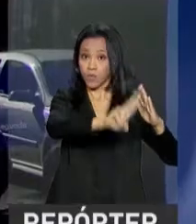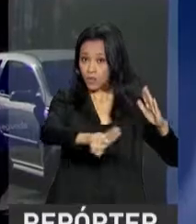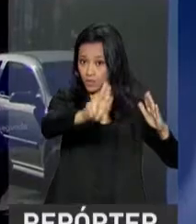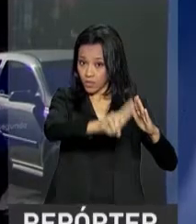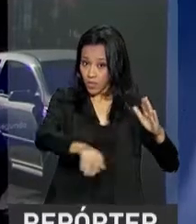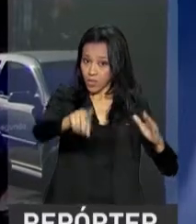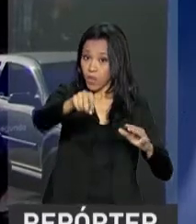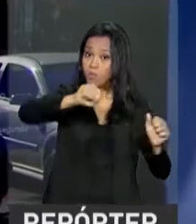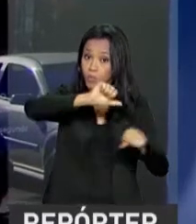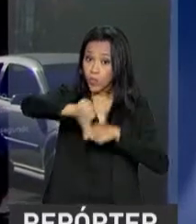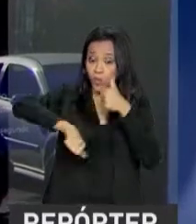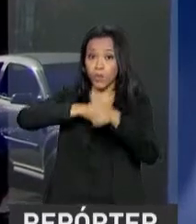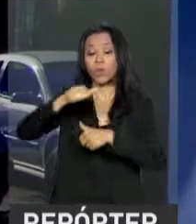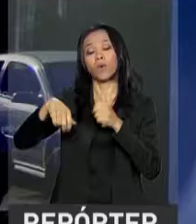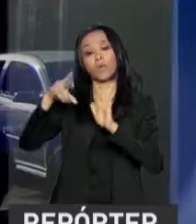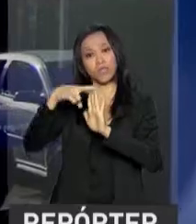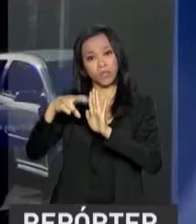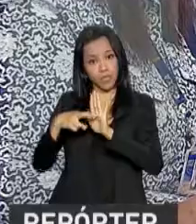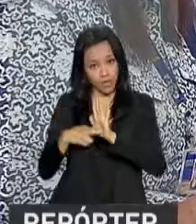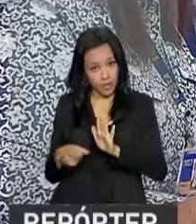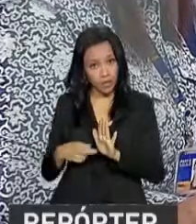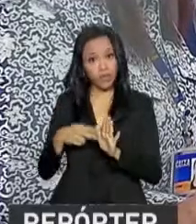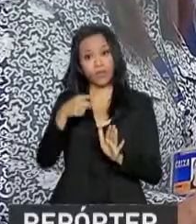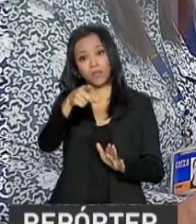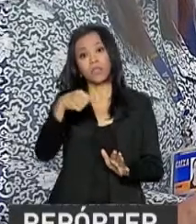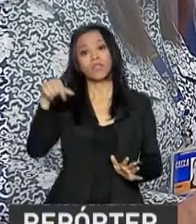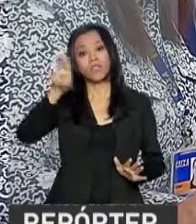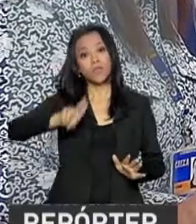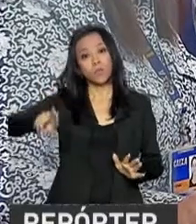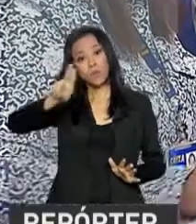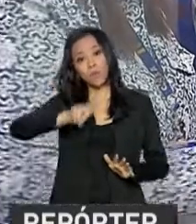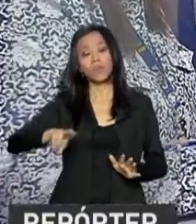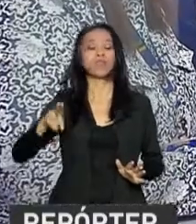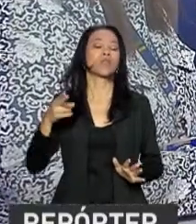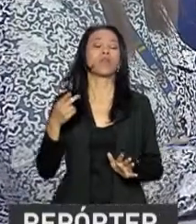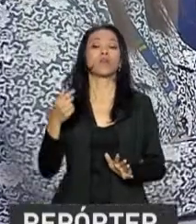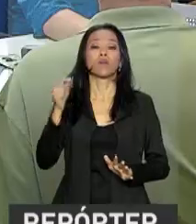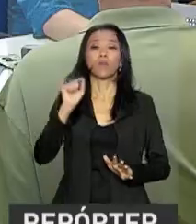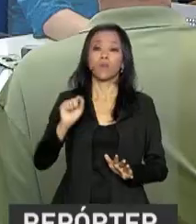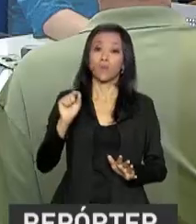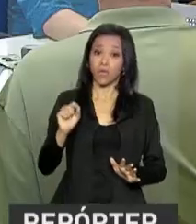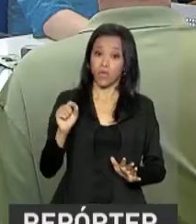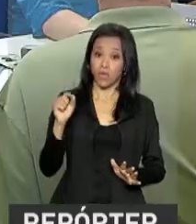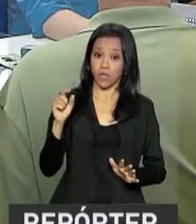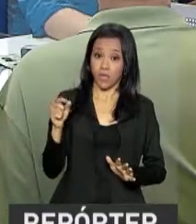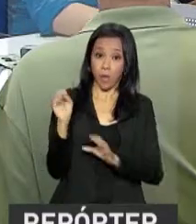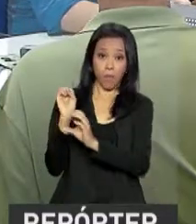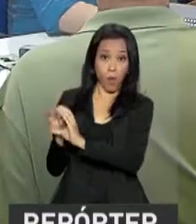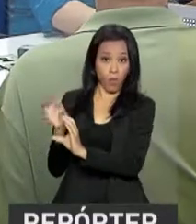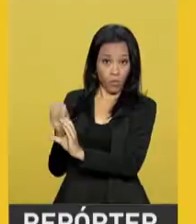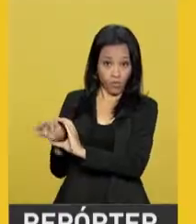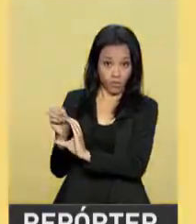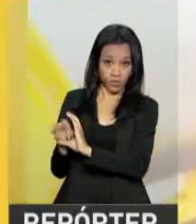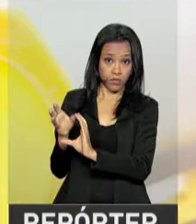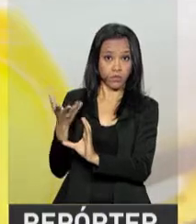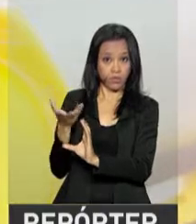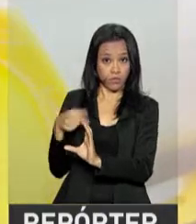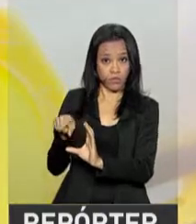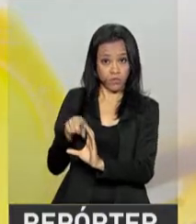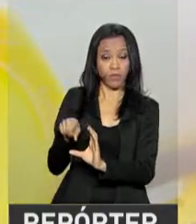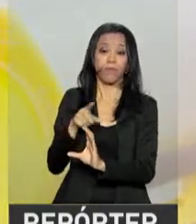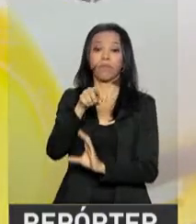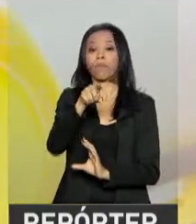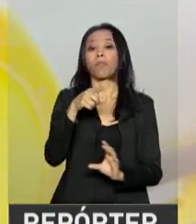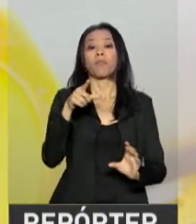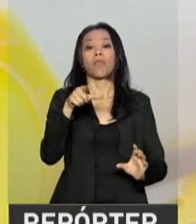anunciou mudanças nas linhas de financiamento que utilizam recursos do sistema brasileiro de poupança e empréstimo no sistema financeiro